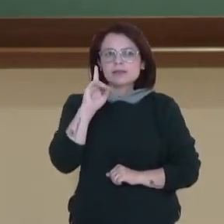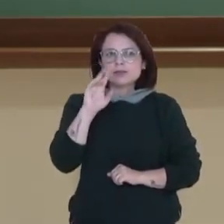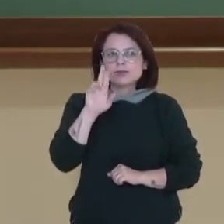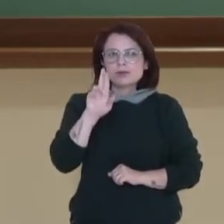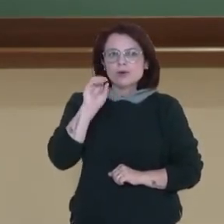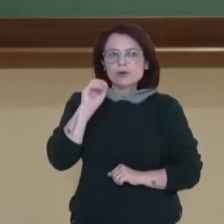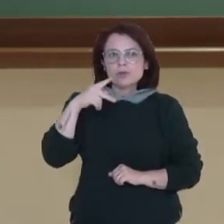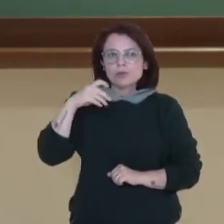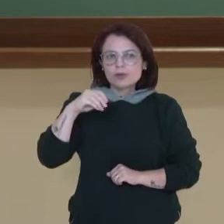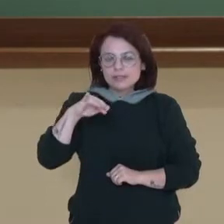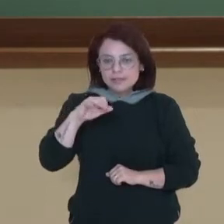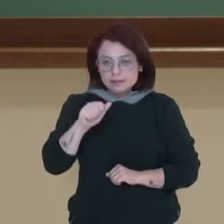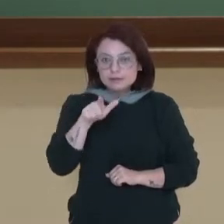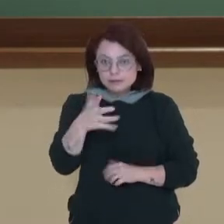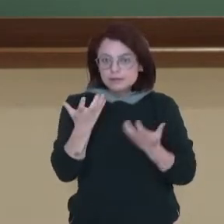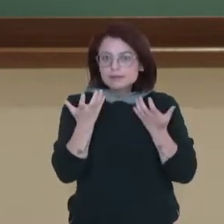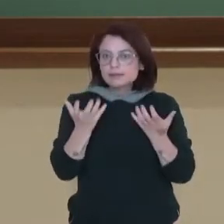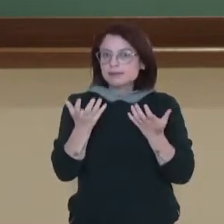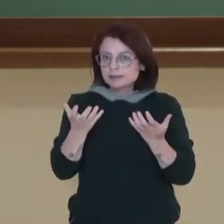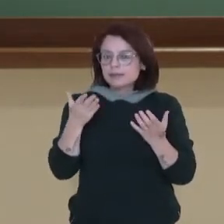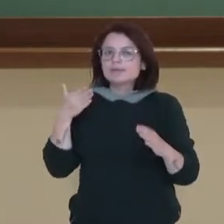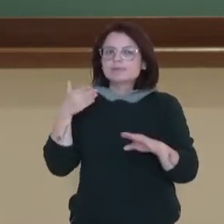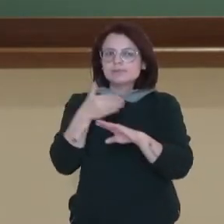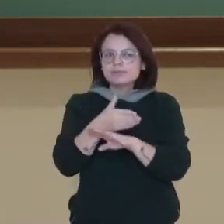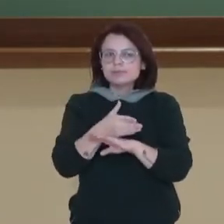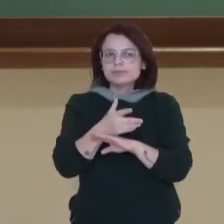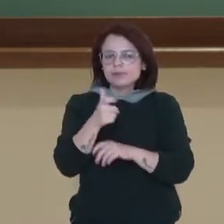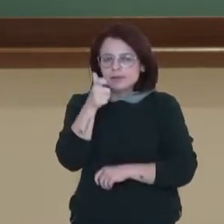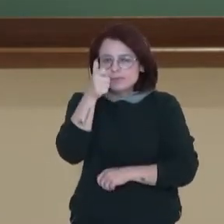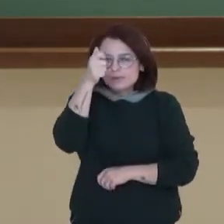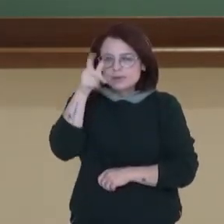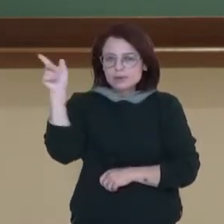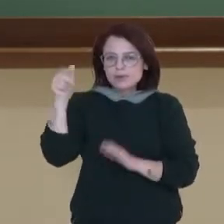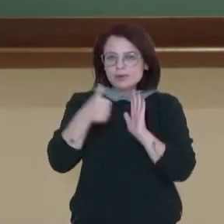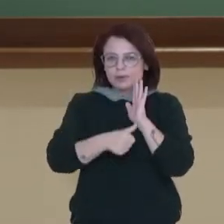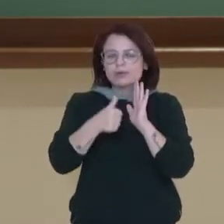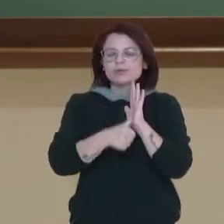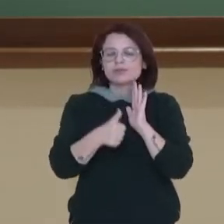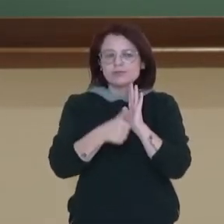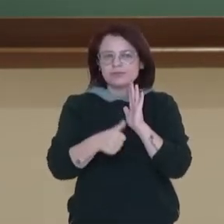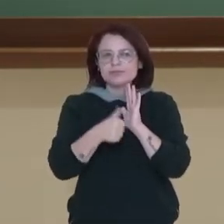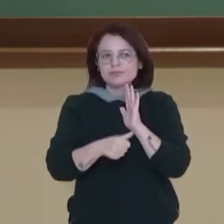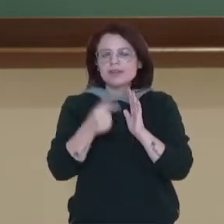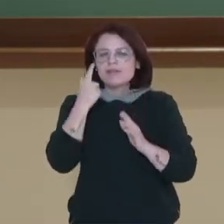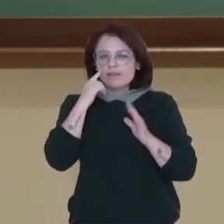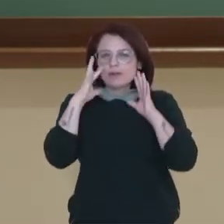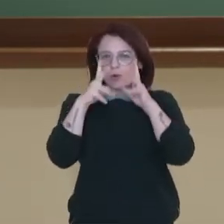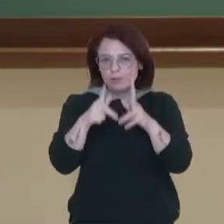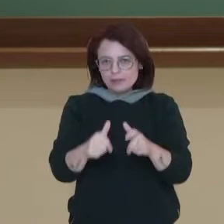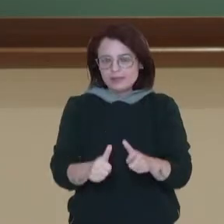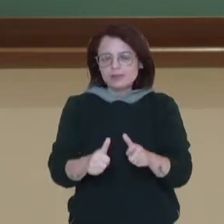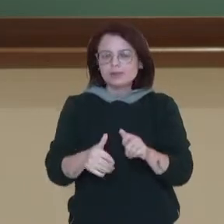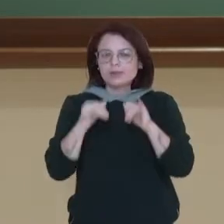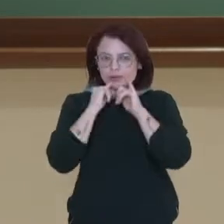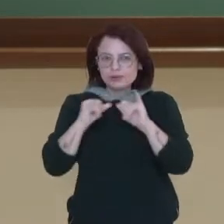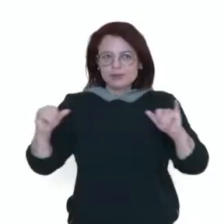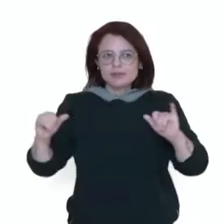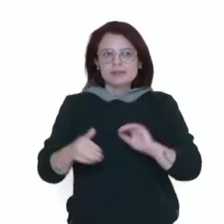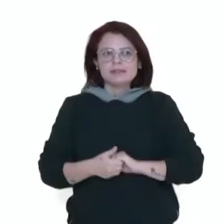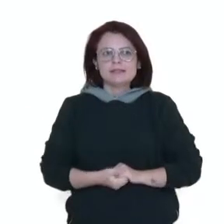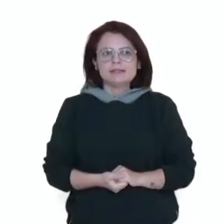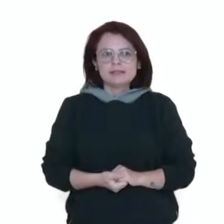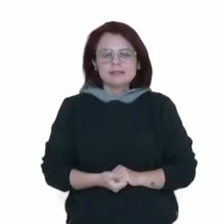que se você quiser ter acesso à notícia no completo, é só apontar a câmera do seu celular até o QR Code e assim você conseguirá acessar a notícia por